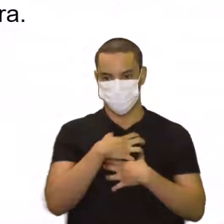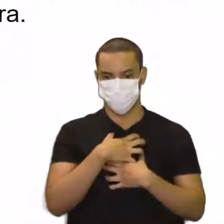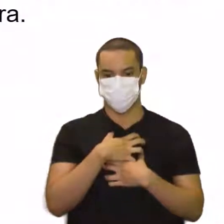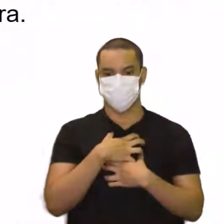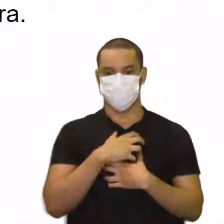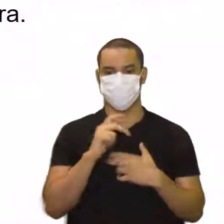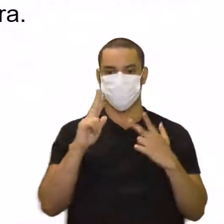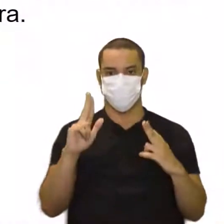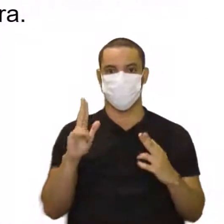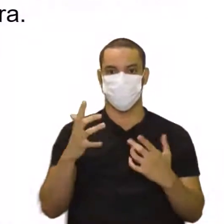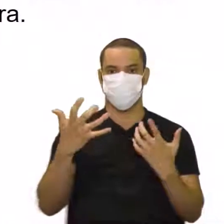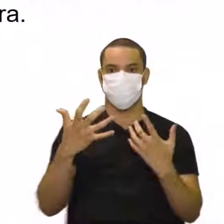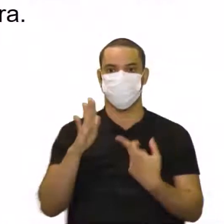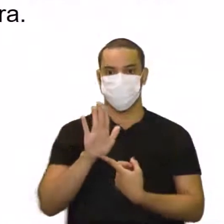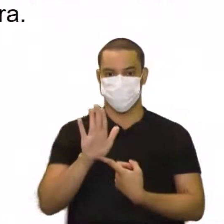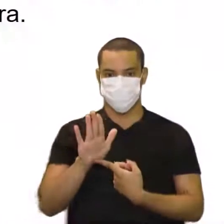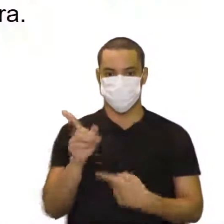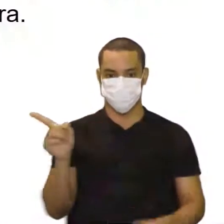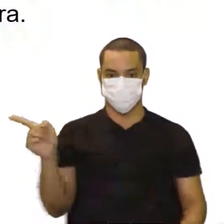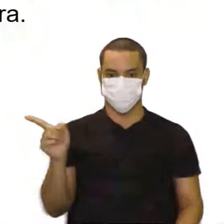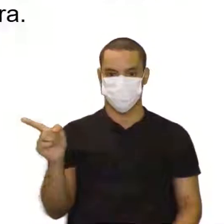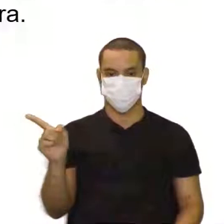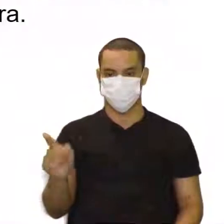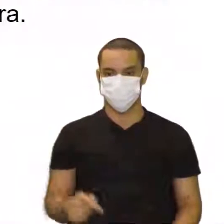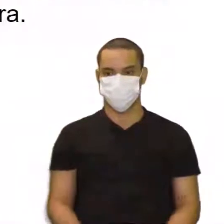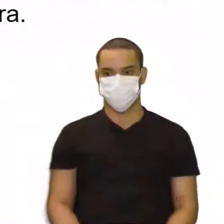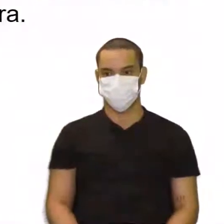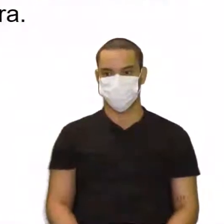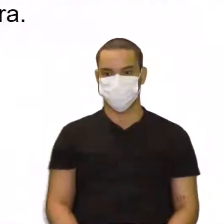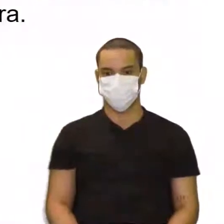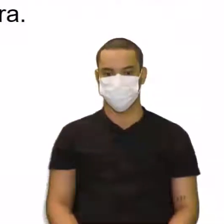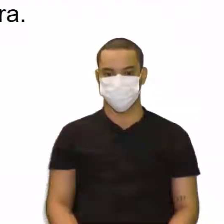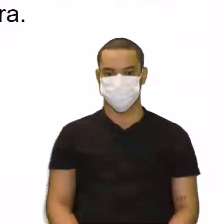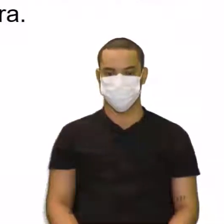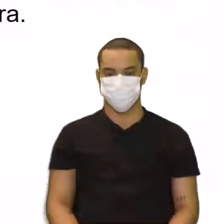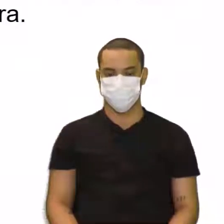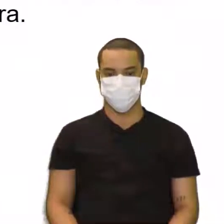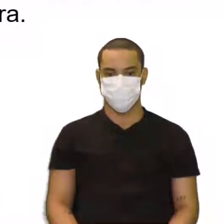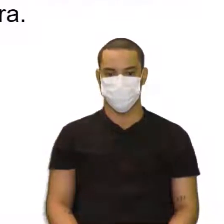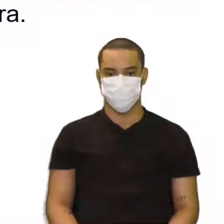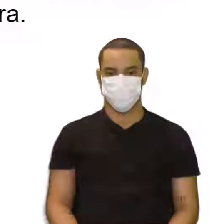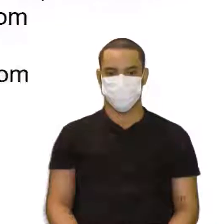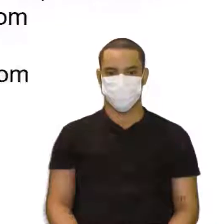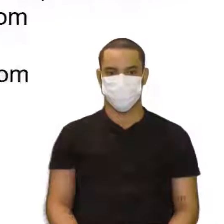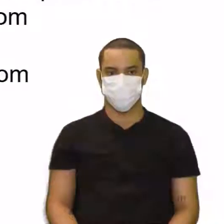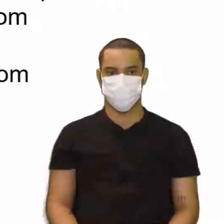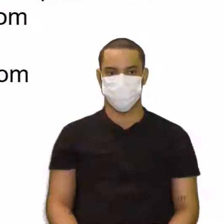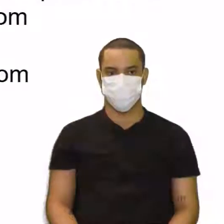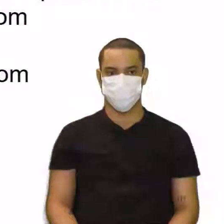como vocês podem ver, ó. Uma corrente nesse sentido aqui, ok?